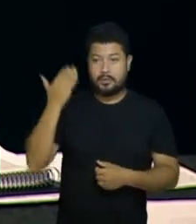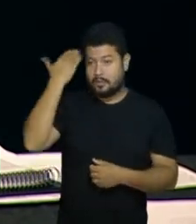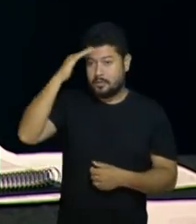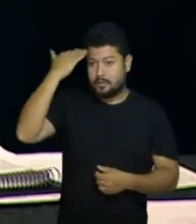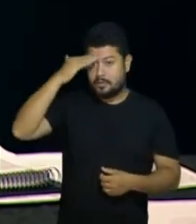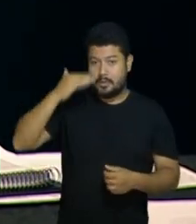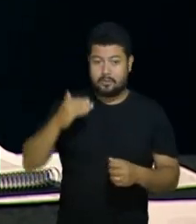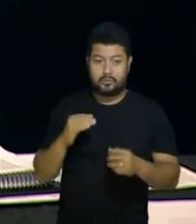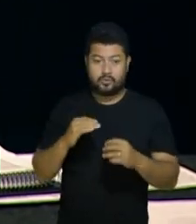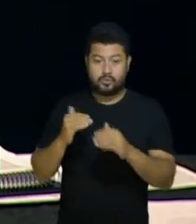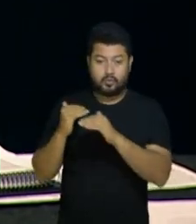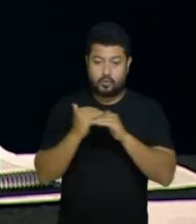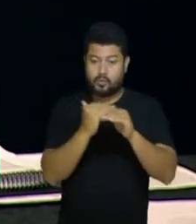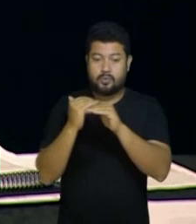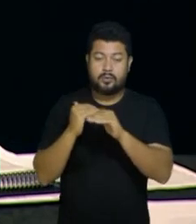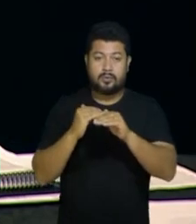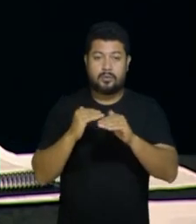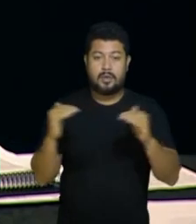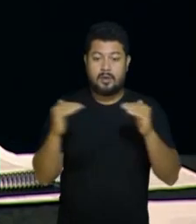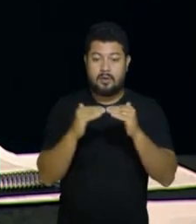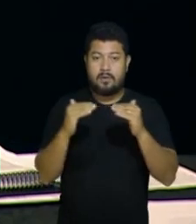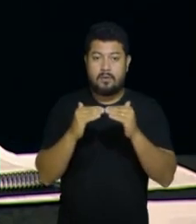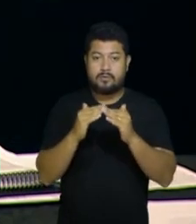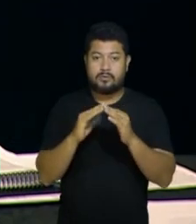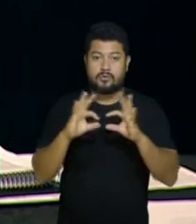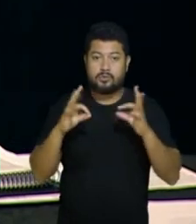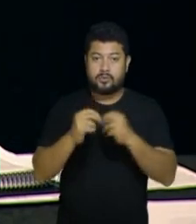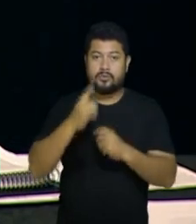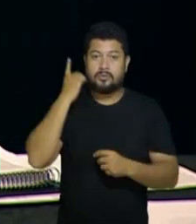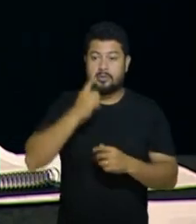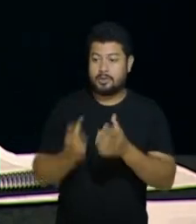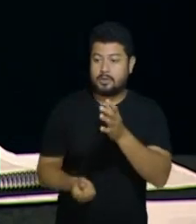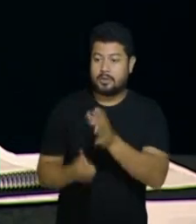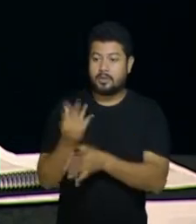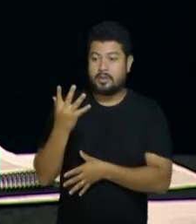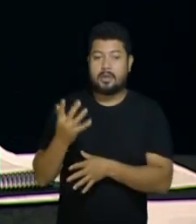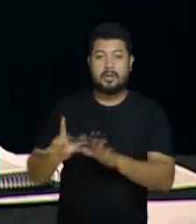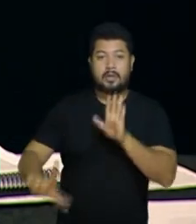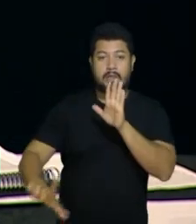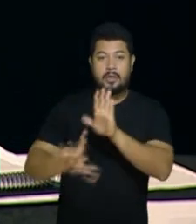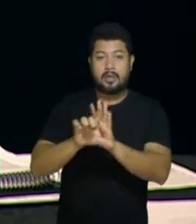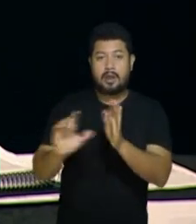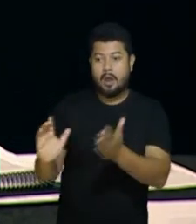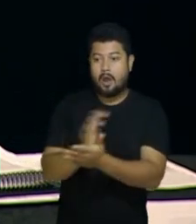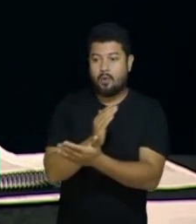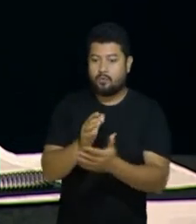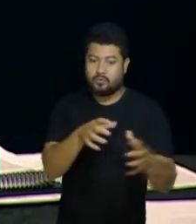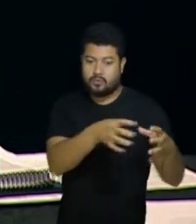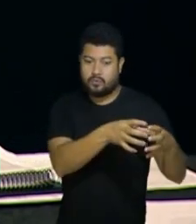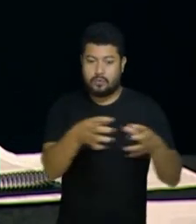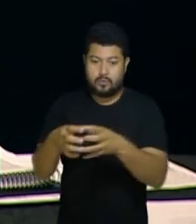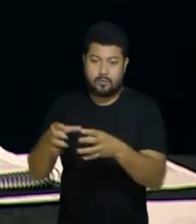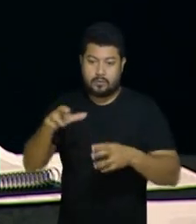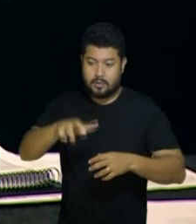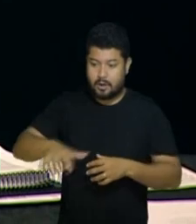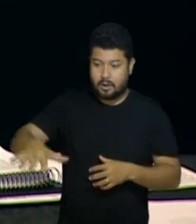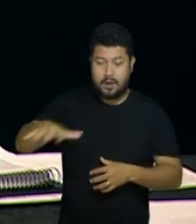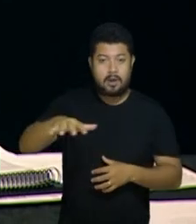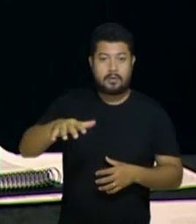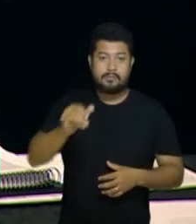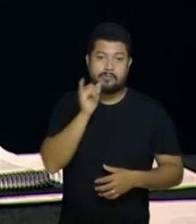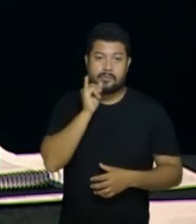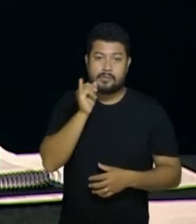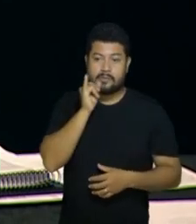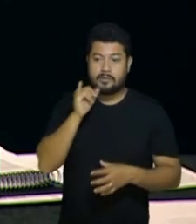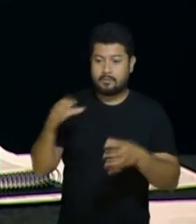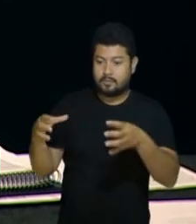os deputados e deputadas, nós criamos por lei algumas bancadas regionais. A exemplo da bancada do